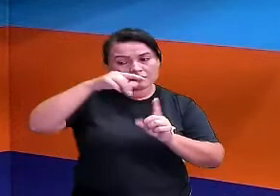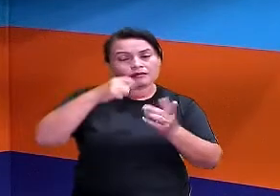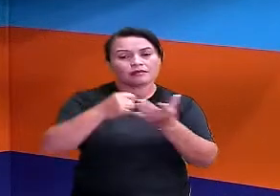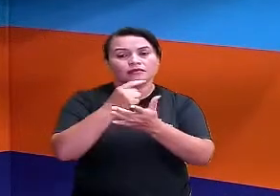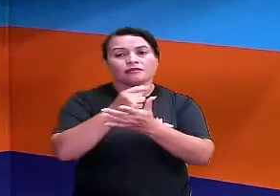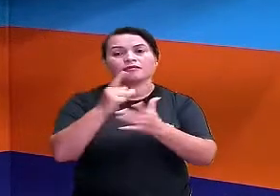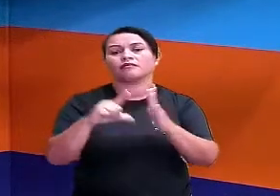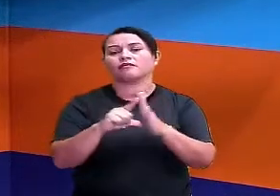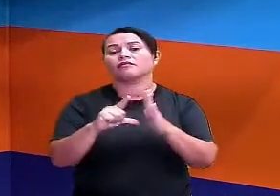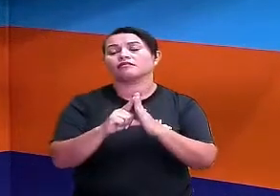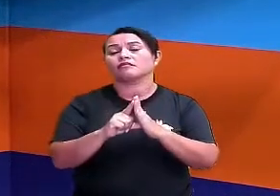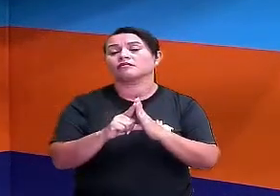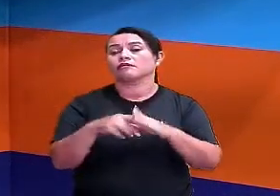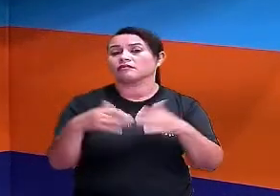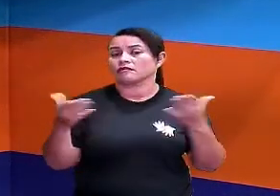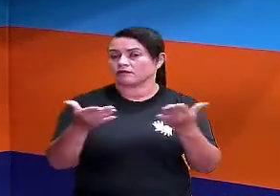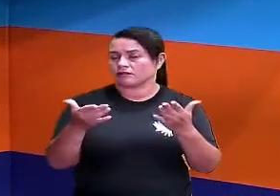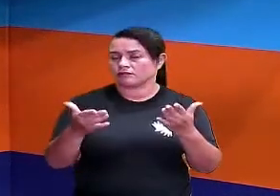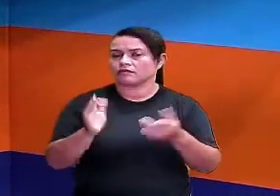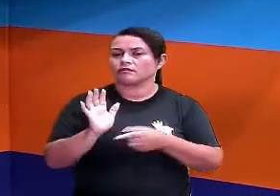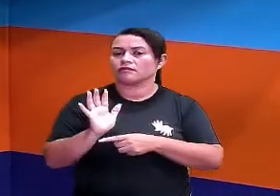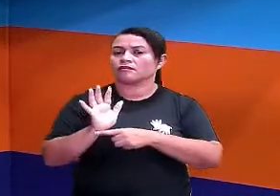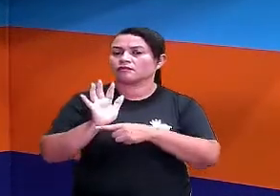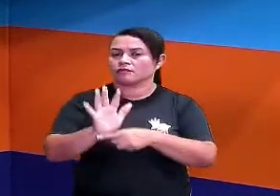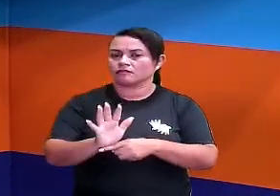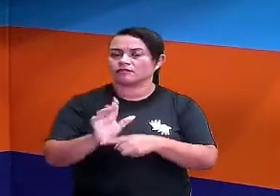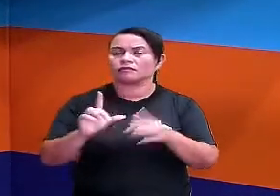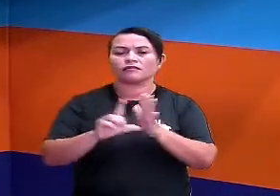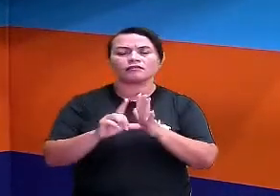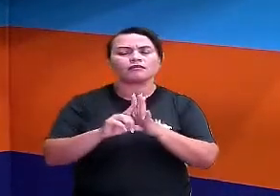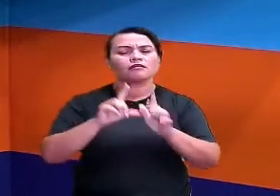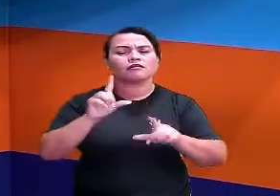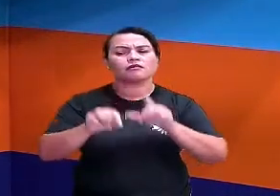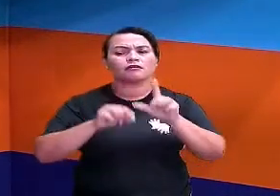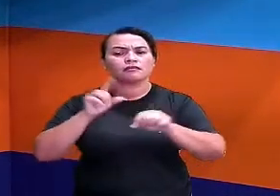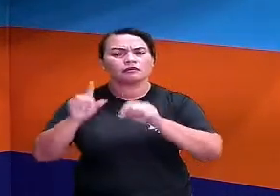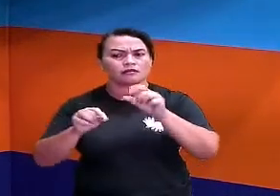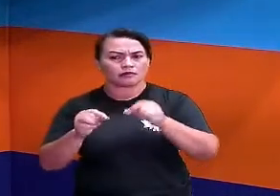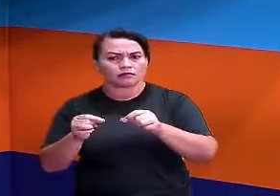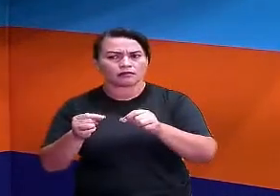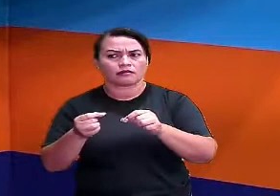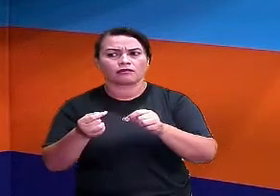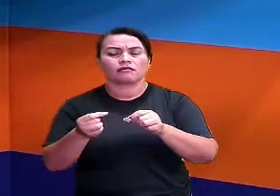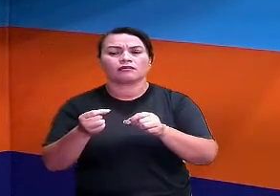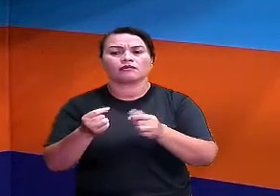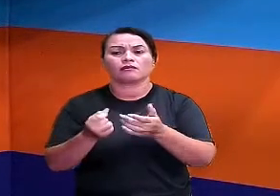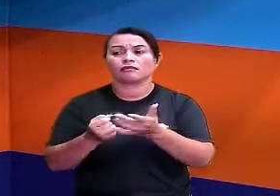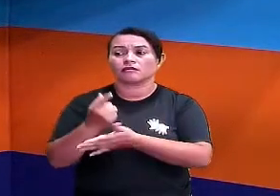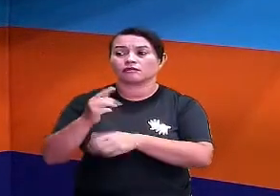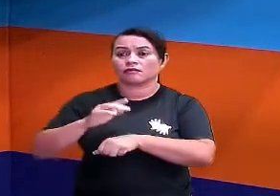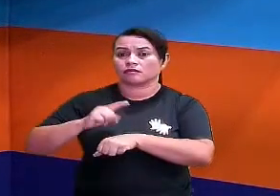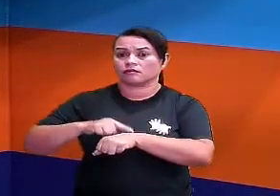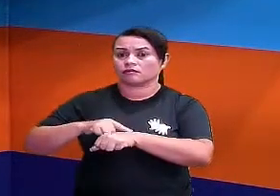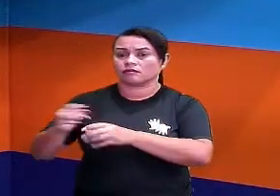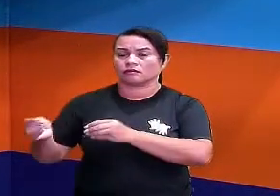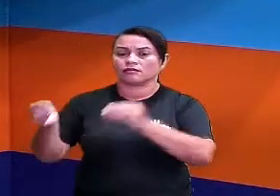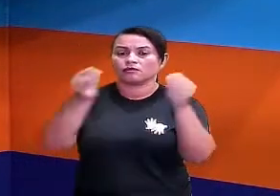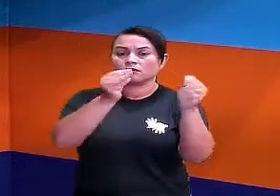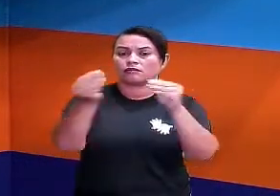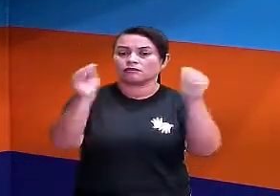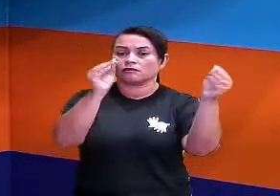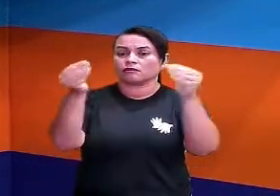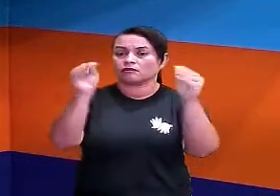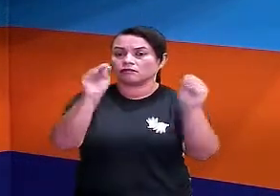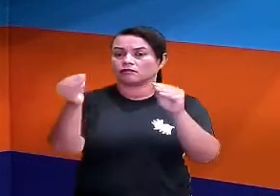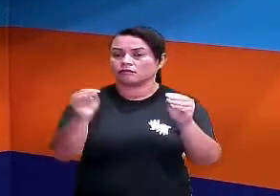dado esse que ajudaria a loja na escolha dos tamanhos na hora de repor o estoque. Então, a moda é representada